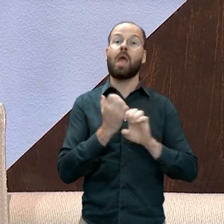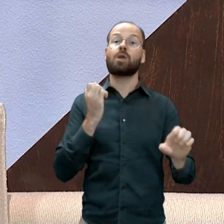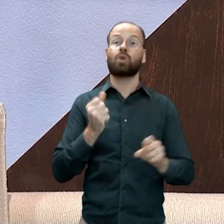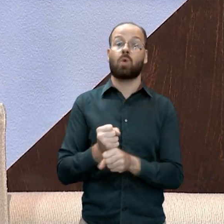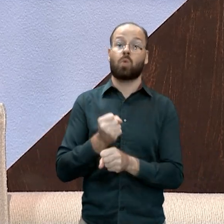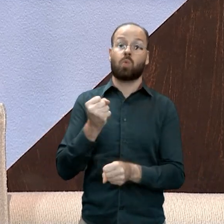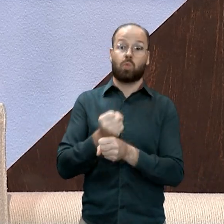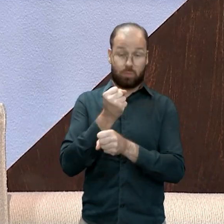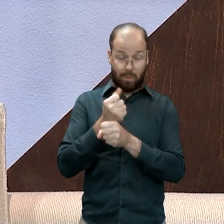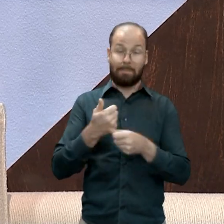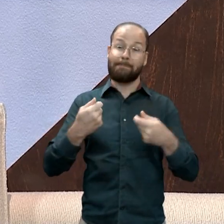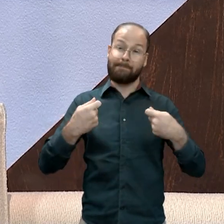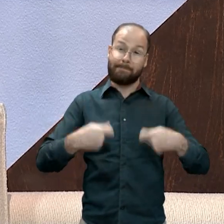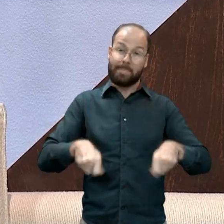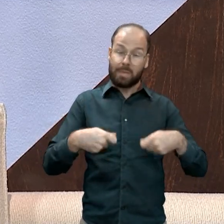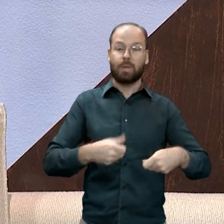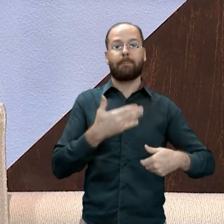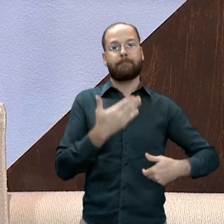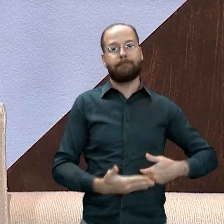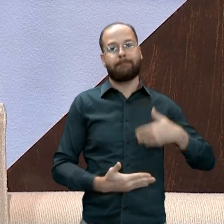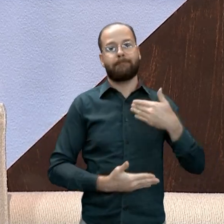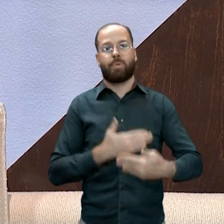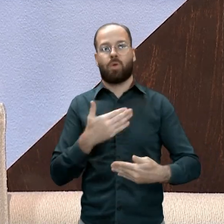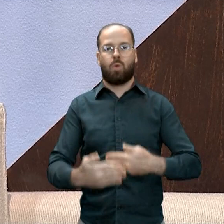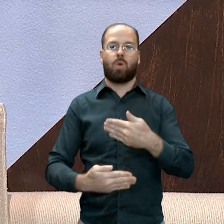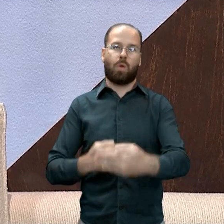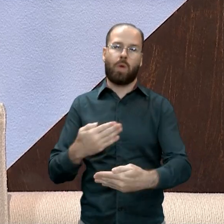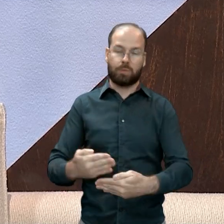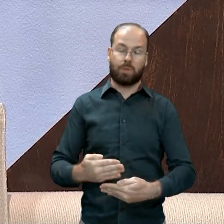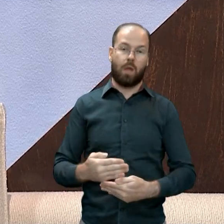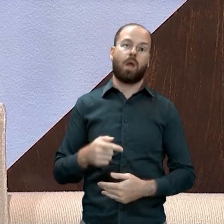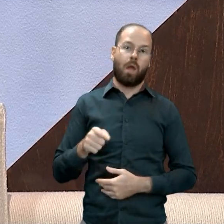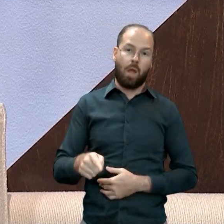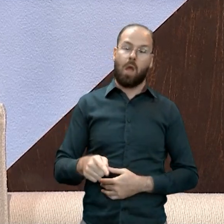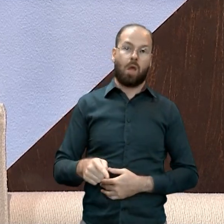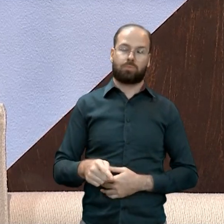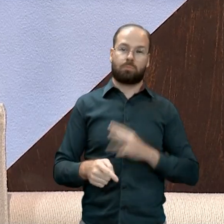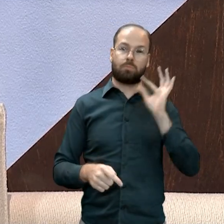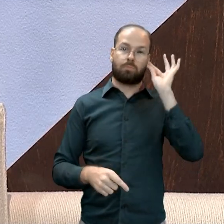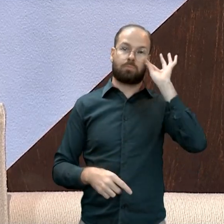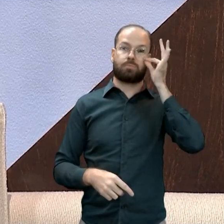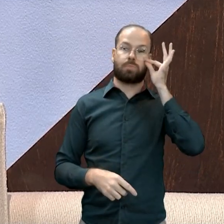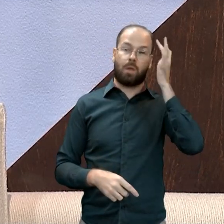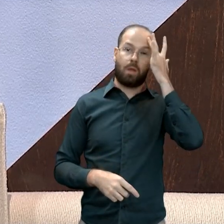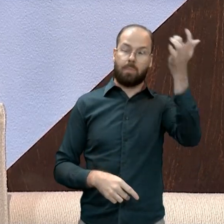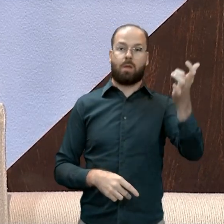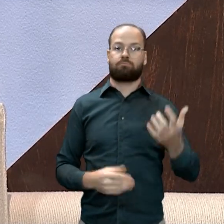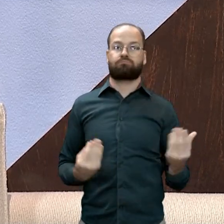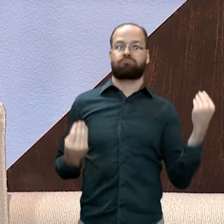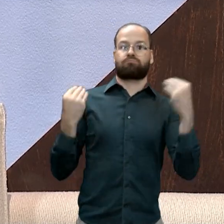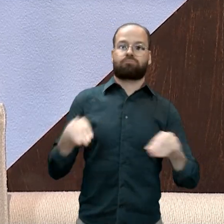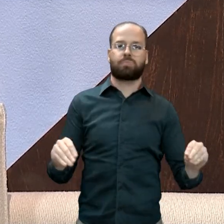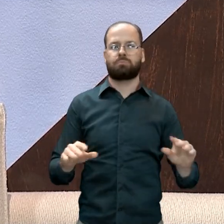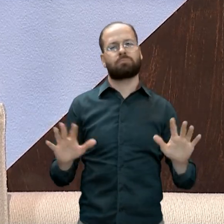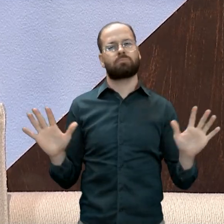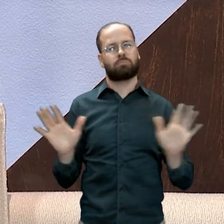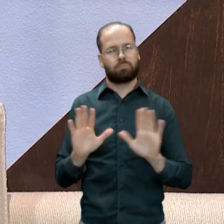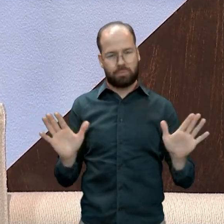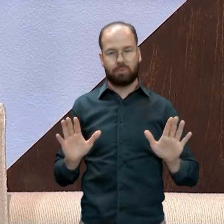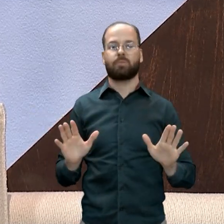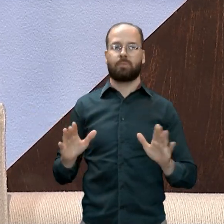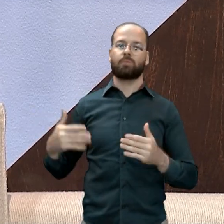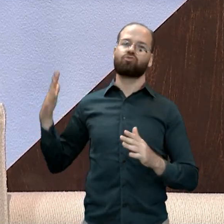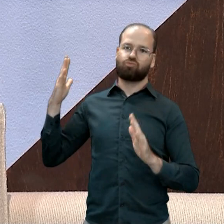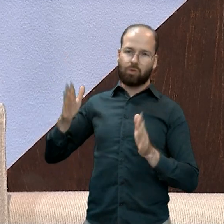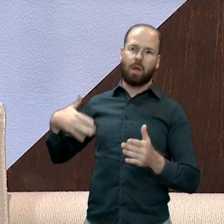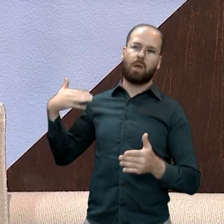precisa de um processo, né? Um processo, ela não chega da noite para o dia e é incorporada. Aliás, a